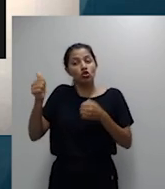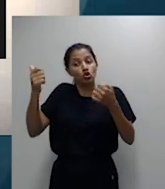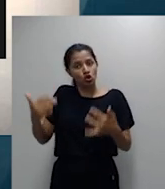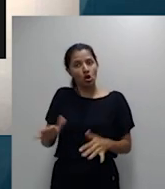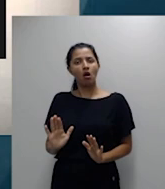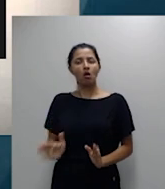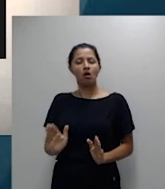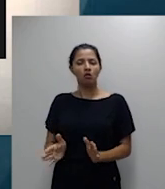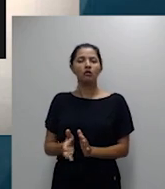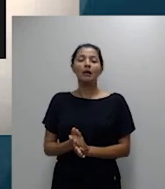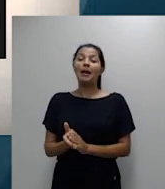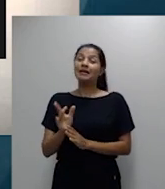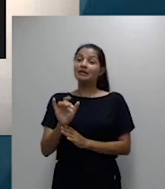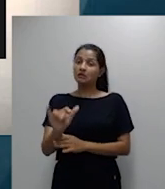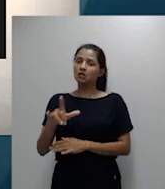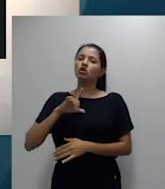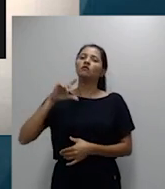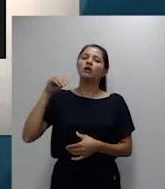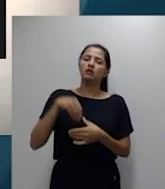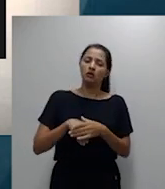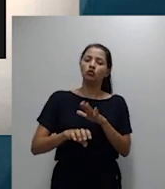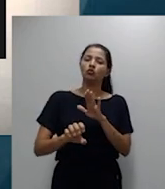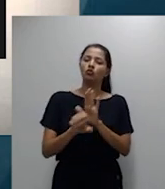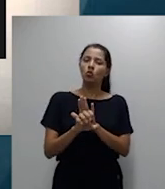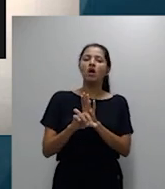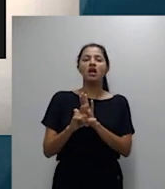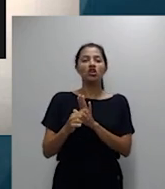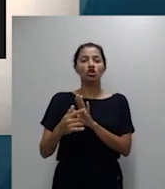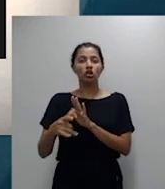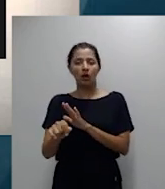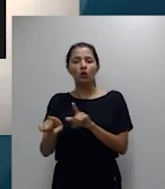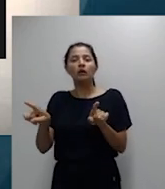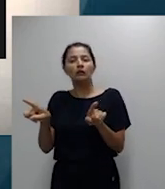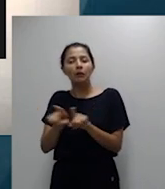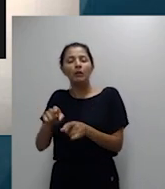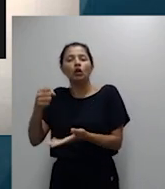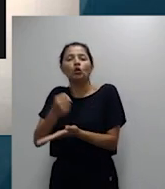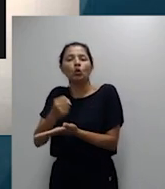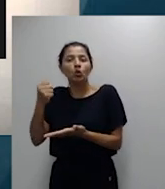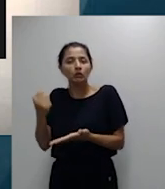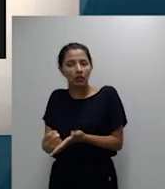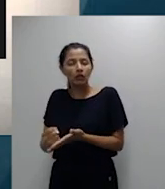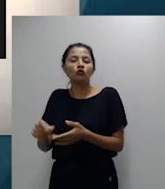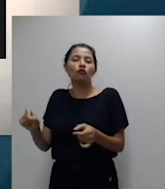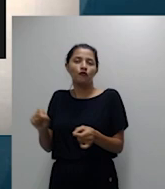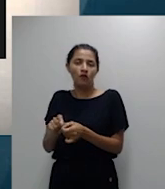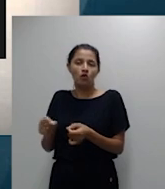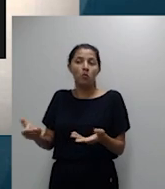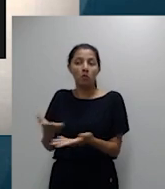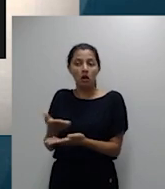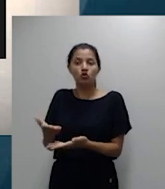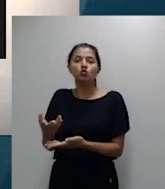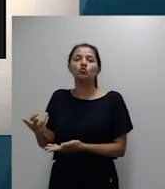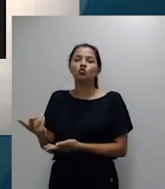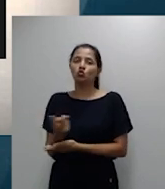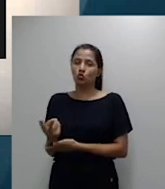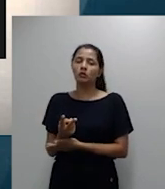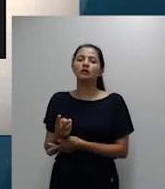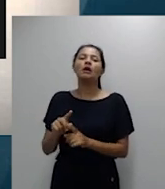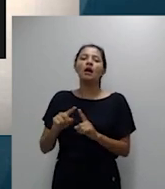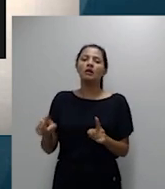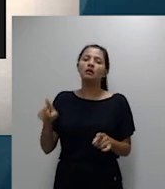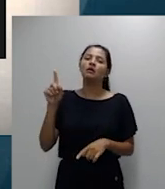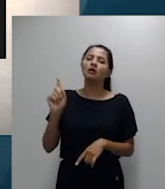em edital de licitação e no respectivo contrato firmado com o poder concedente em seriamente a ser considerado um